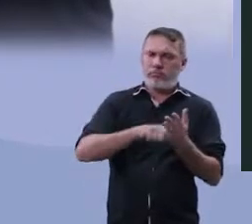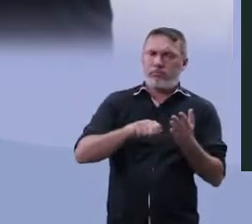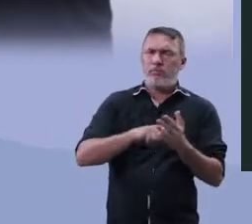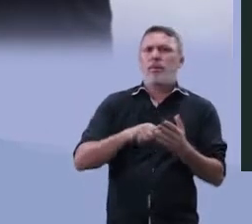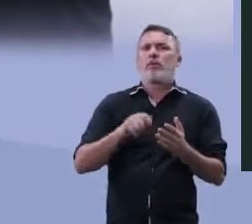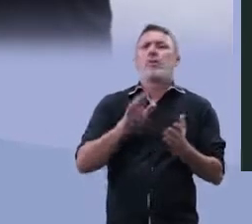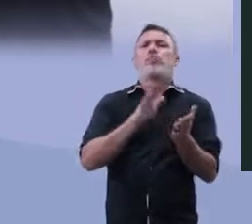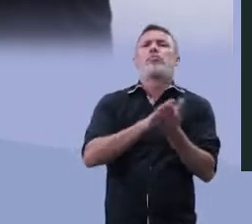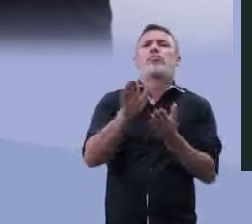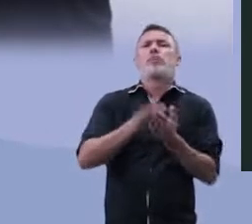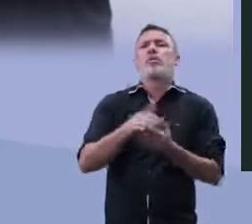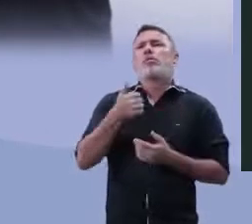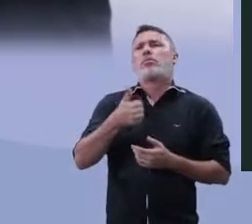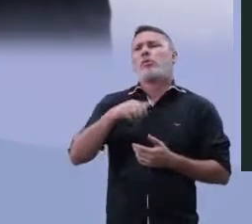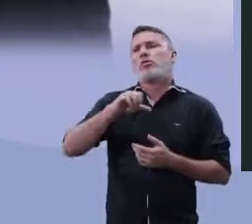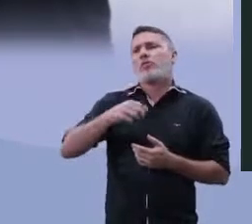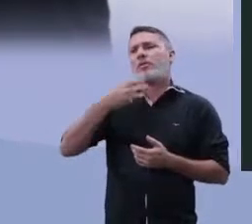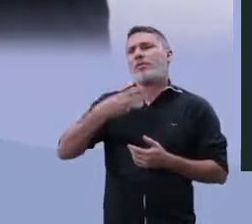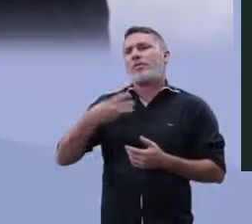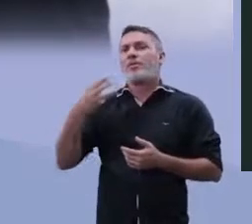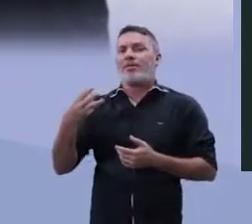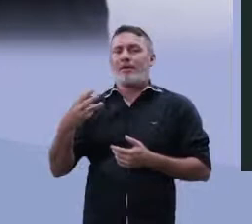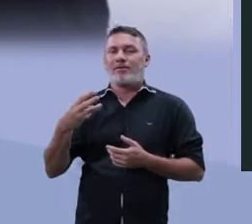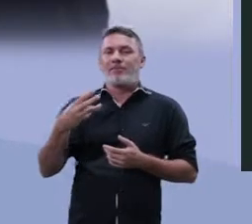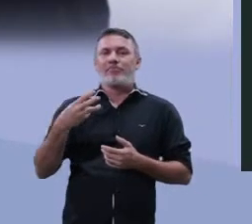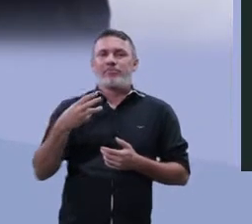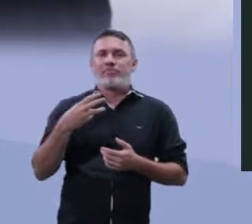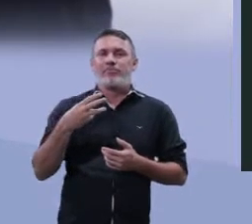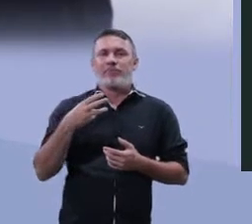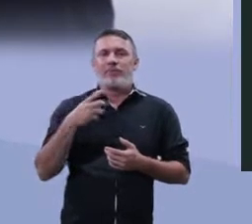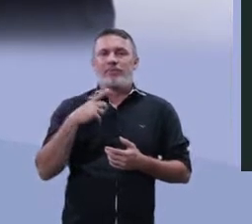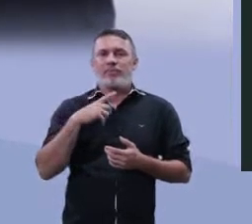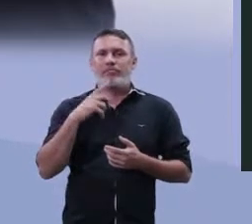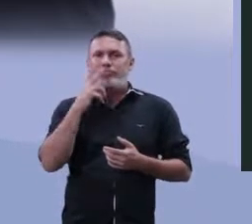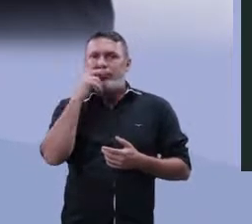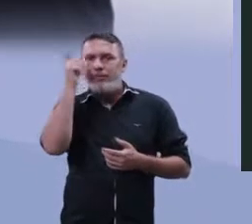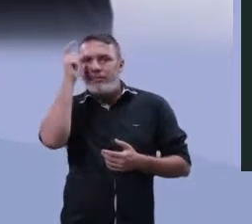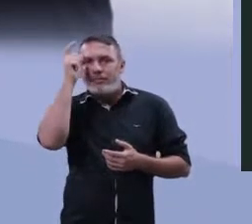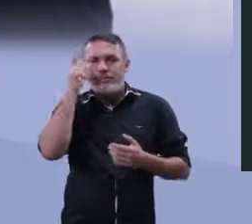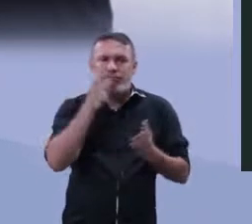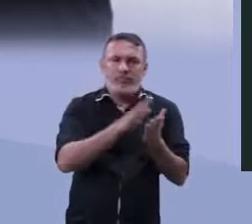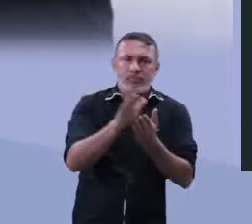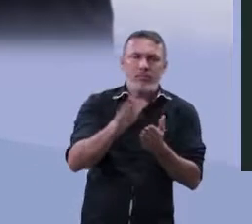idade, então ela foi publicada em 1933, então tem essa coincidência.